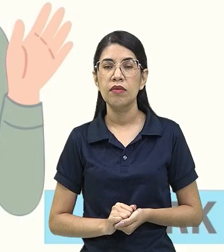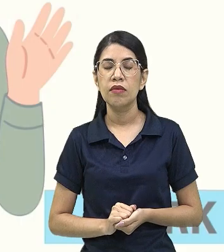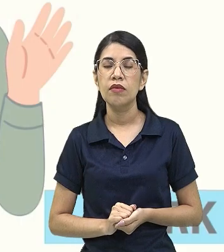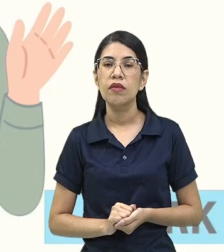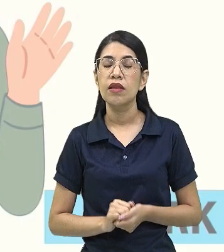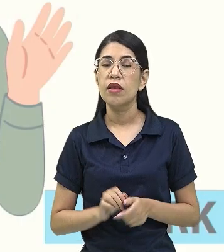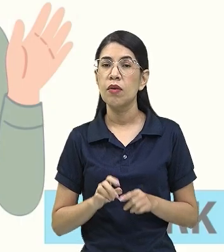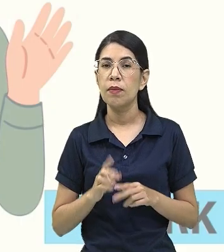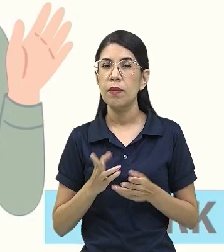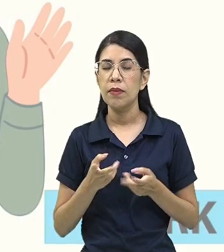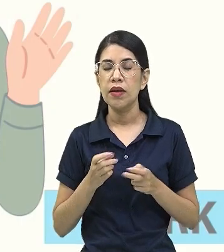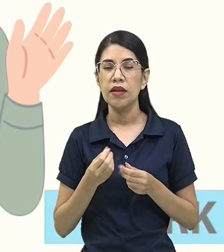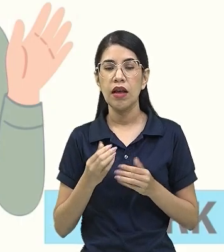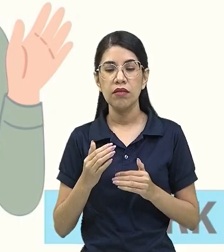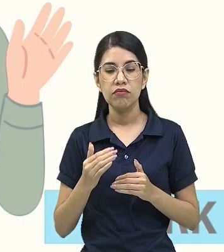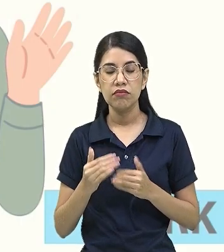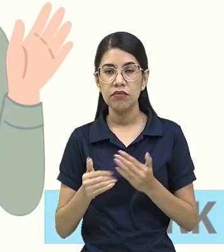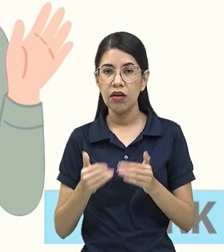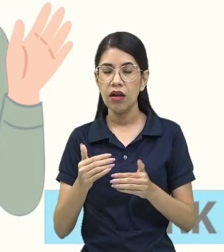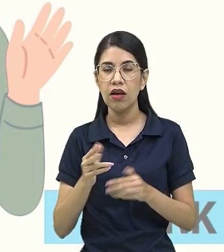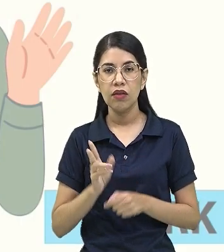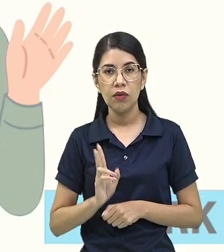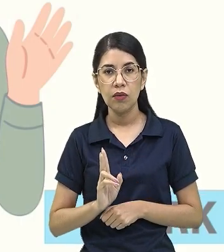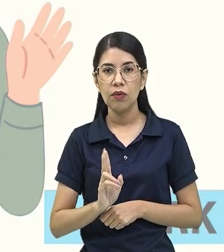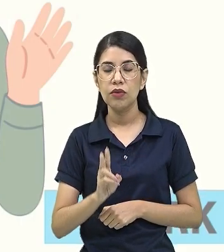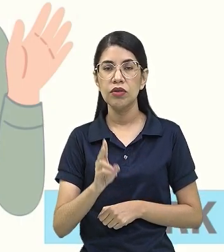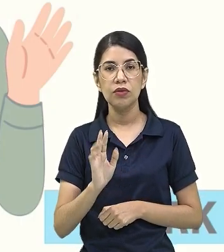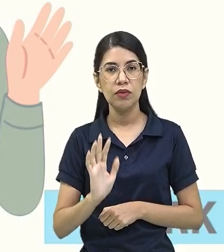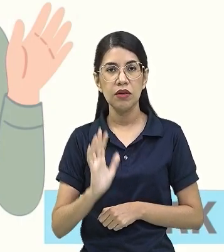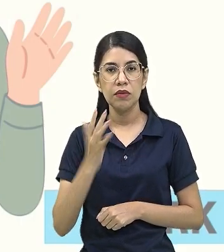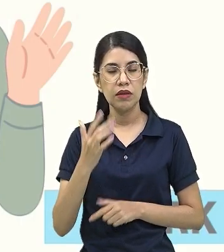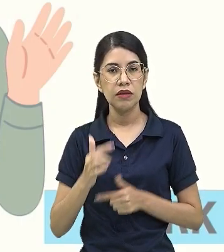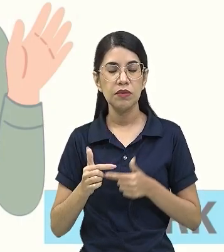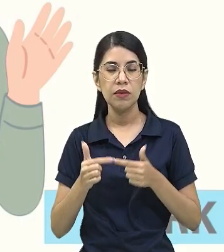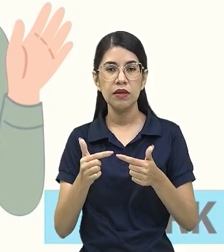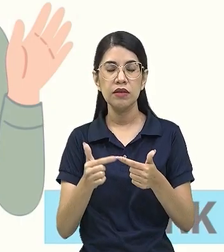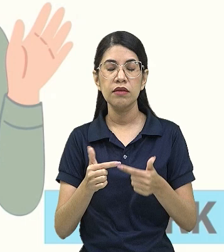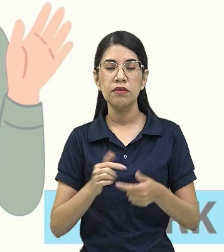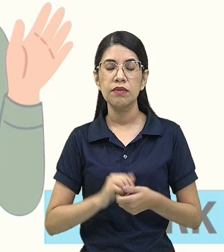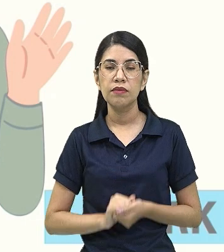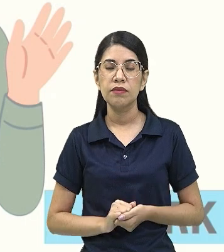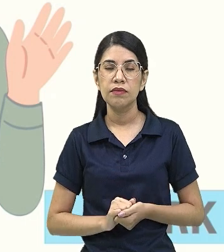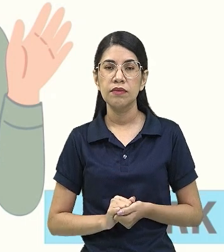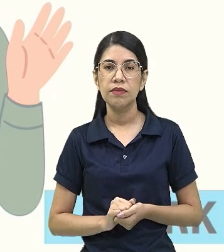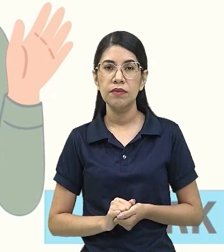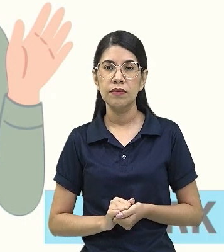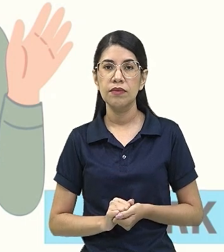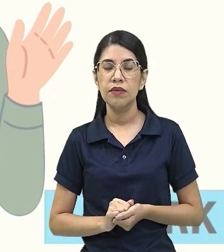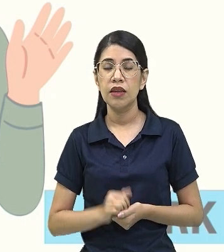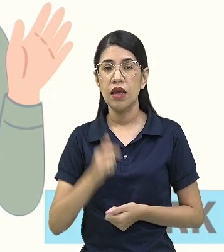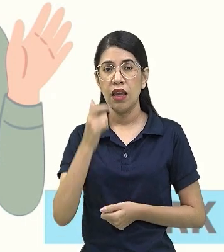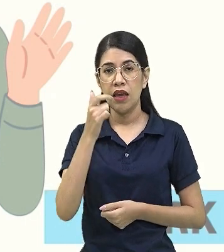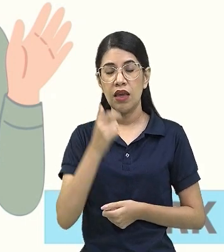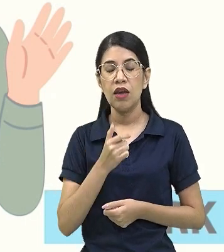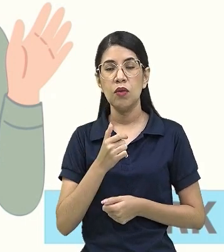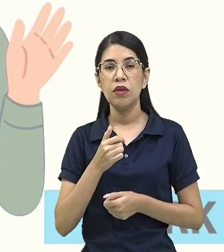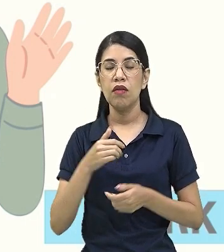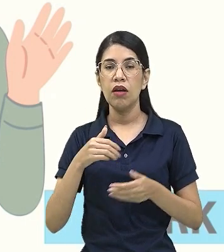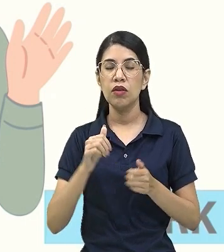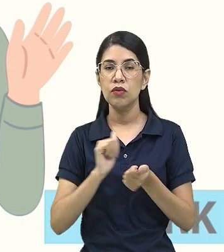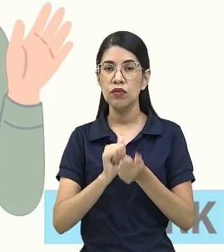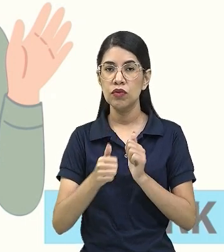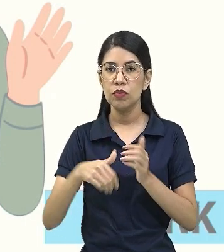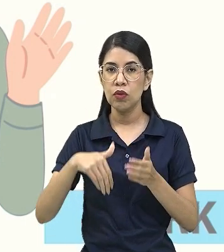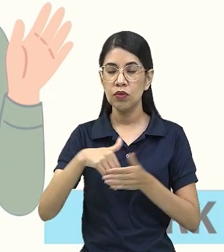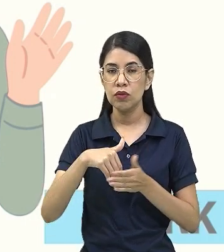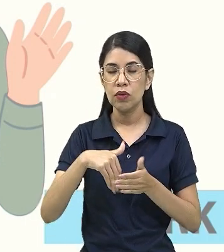ideia de progresso, dessa ideia de continuidade. I was playing football. Eu estava jogando